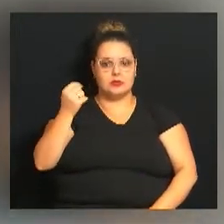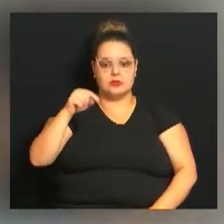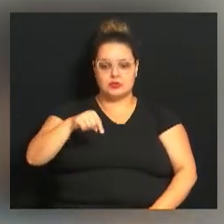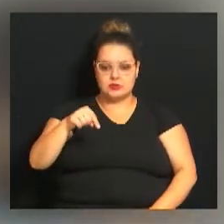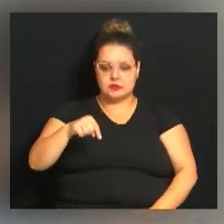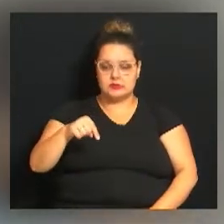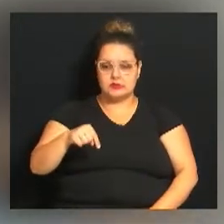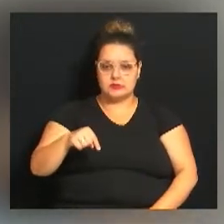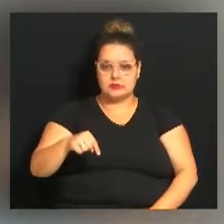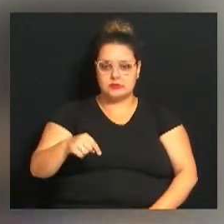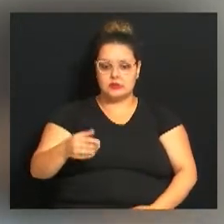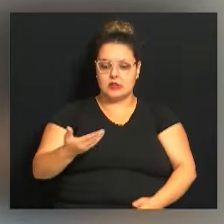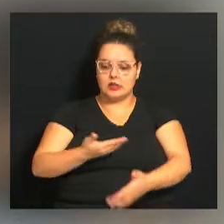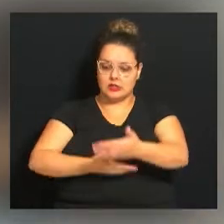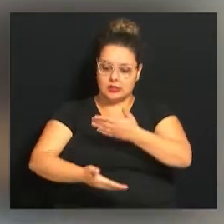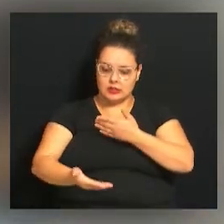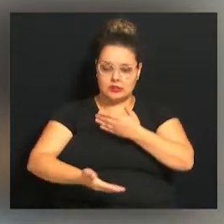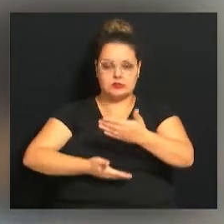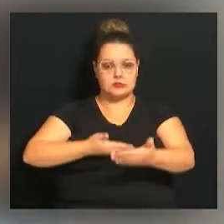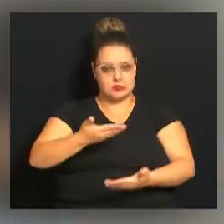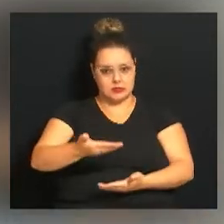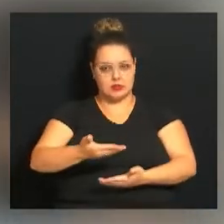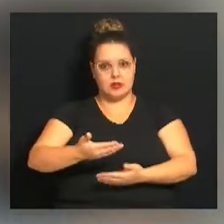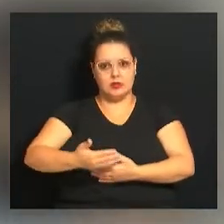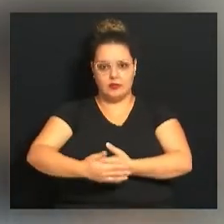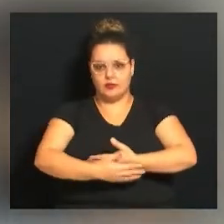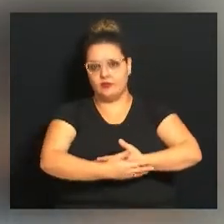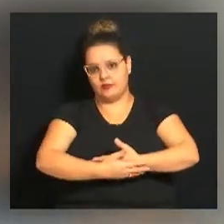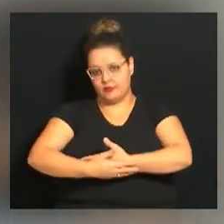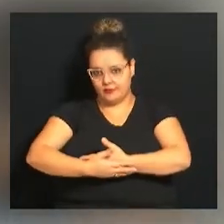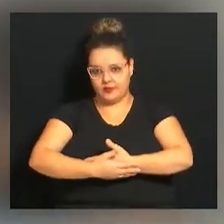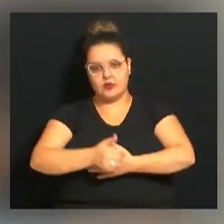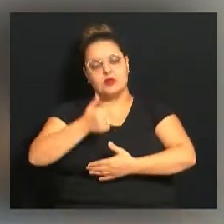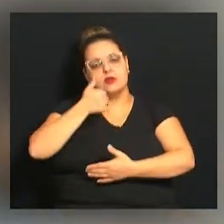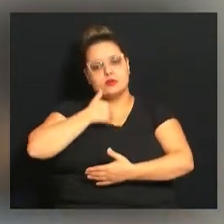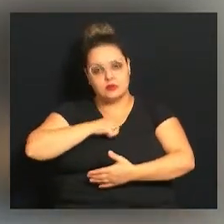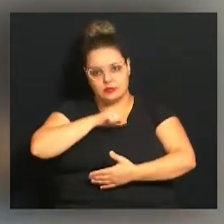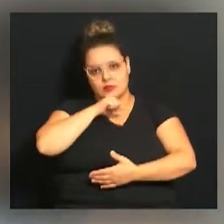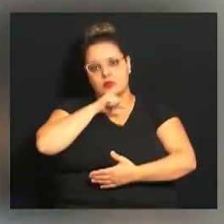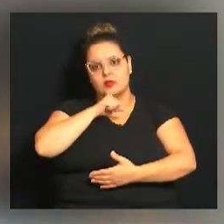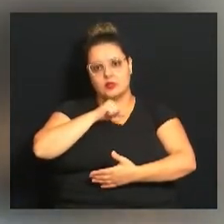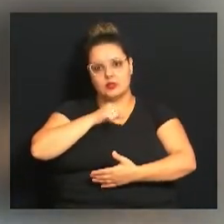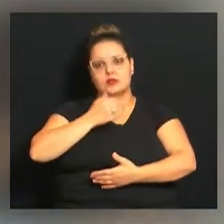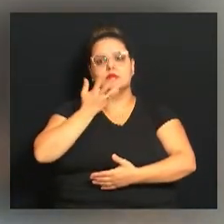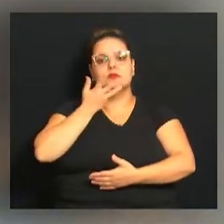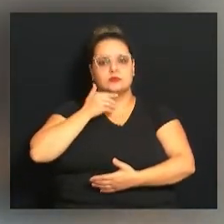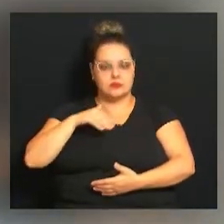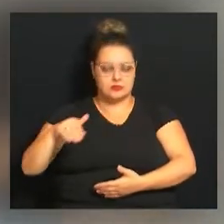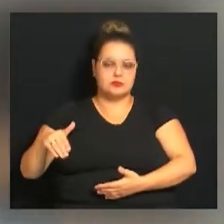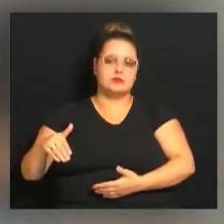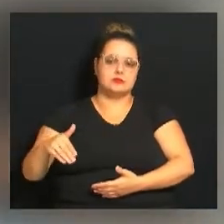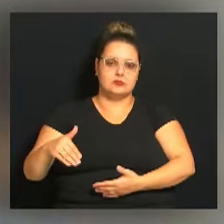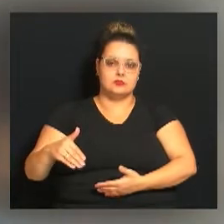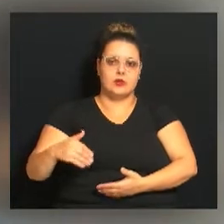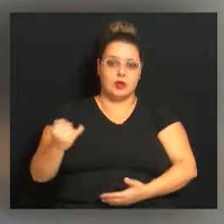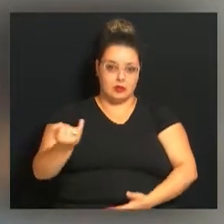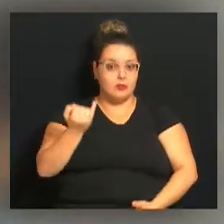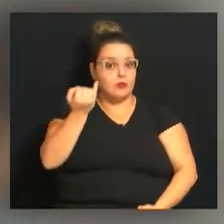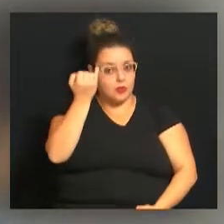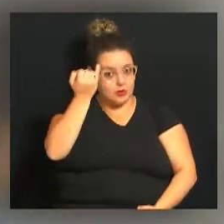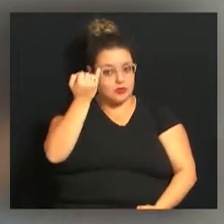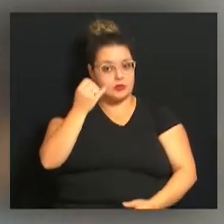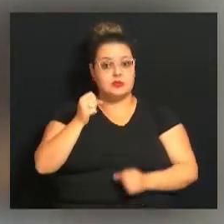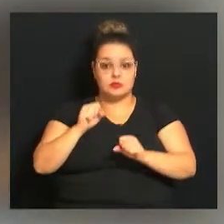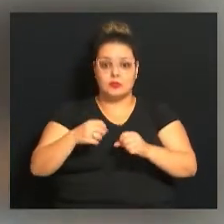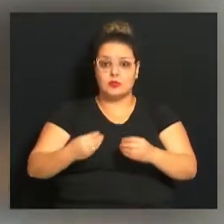essa interação, principalmente nesses 6 meses, da criança, do recém-nascido com sua mãe, podendo ela